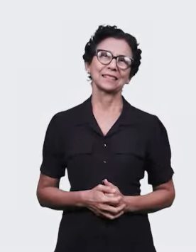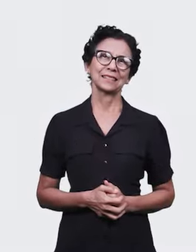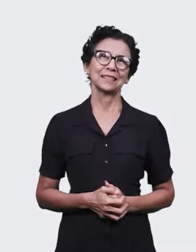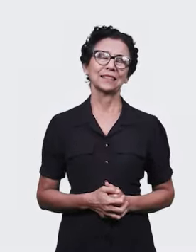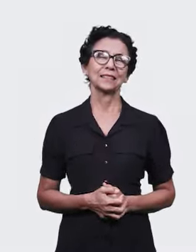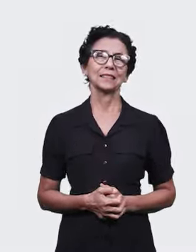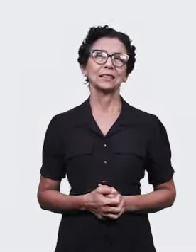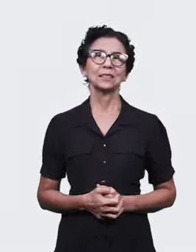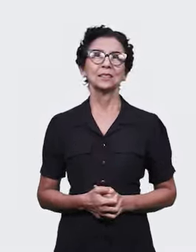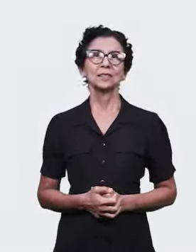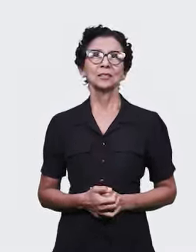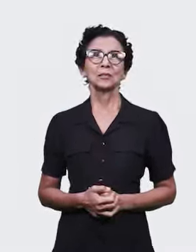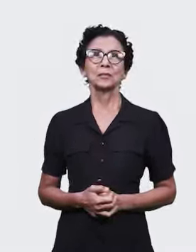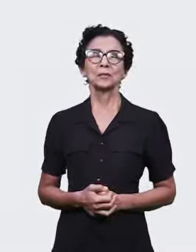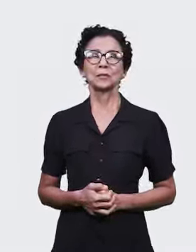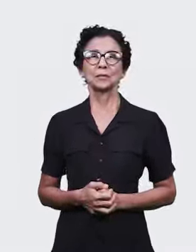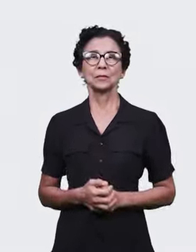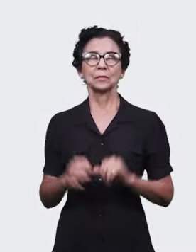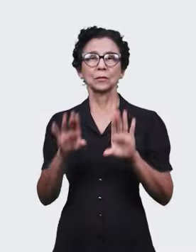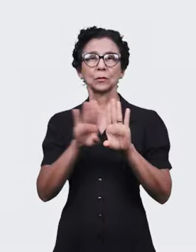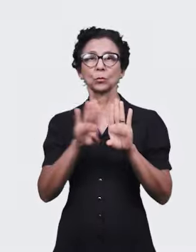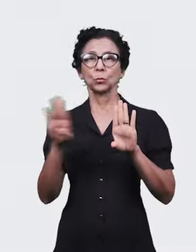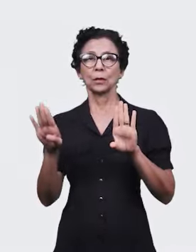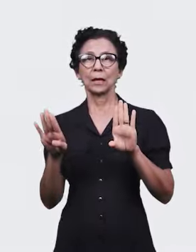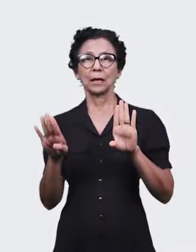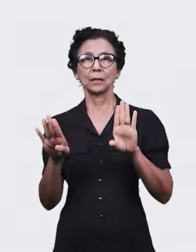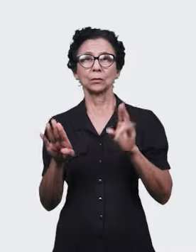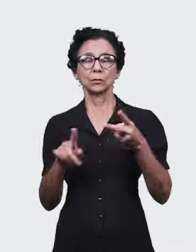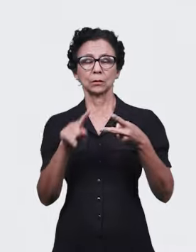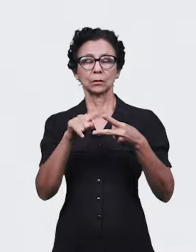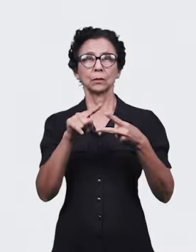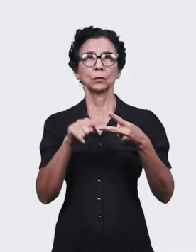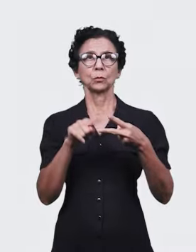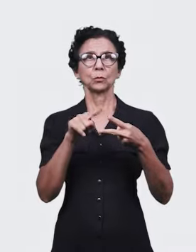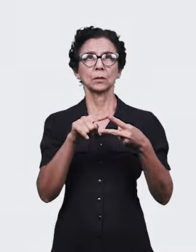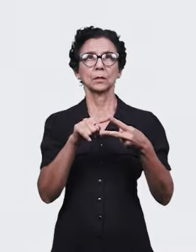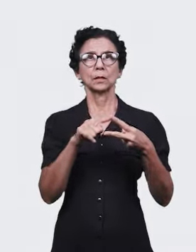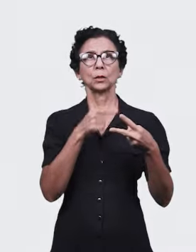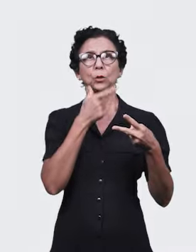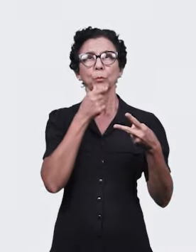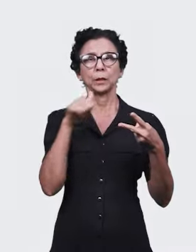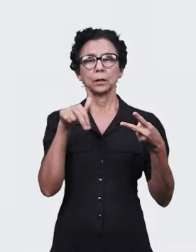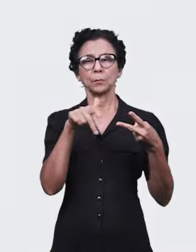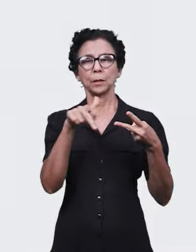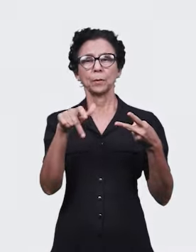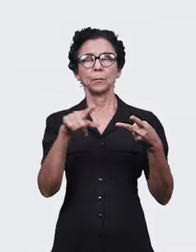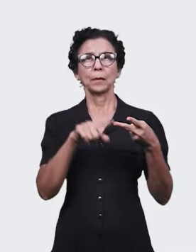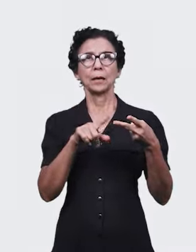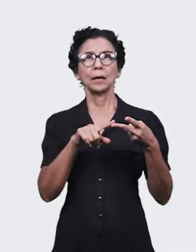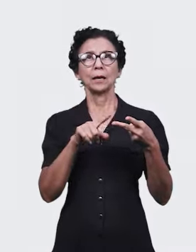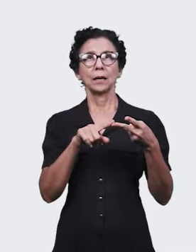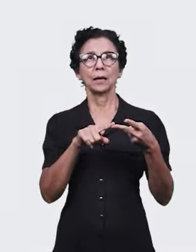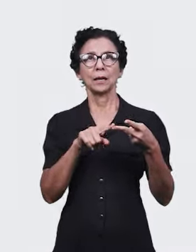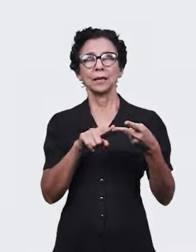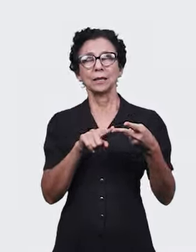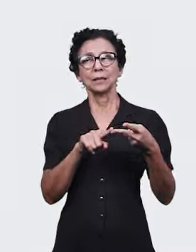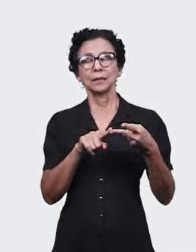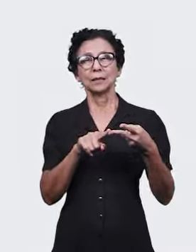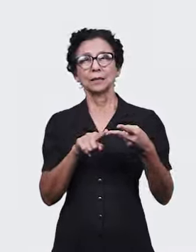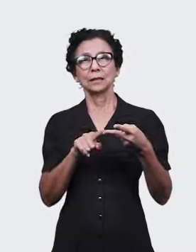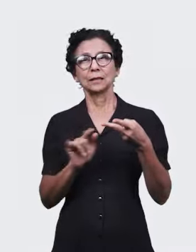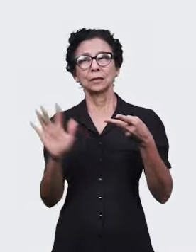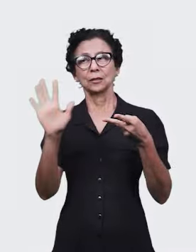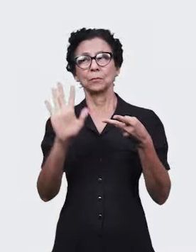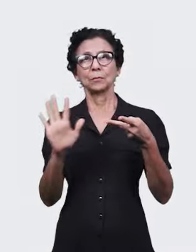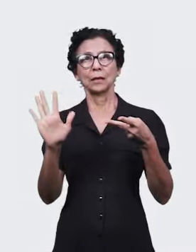outra imagem do lado, onde mostra ali a ação. Nas terapias que elas fazem, é de muito uso. Temos aqui